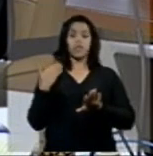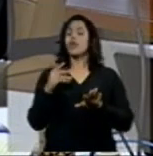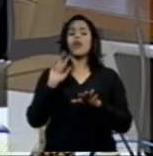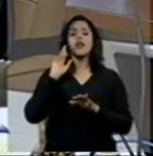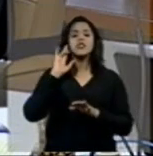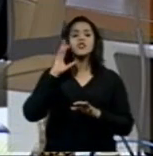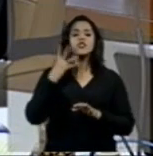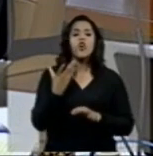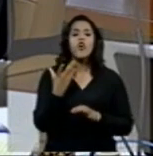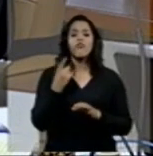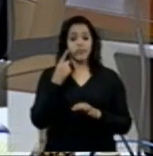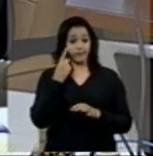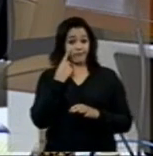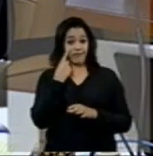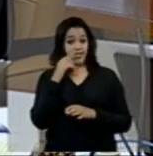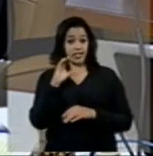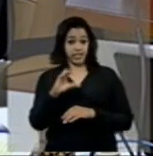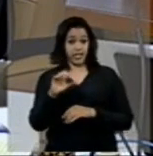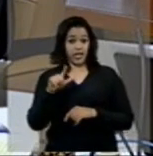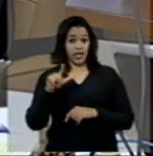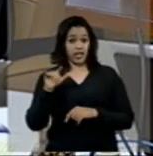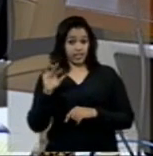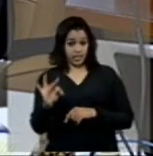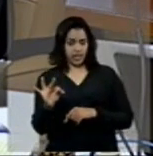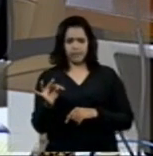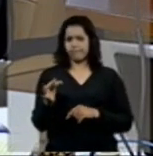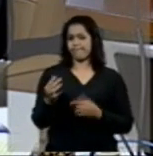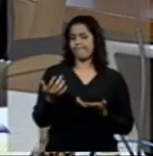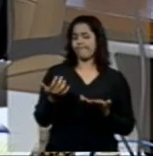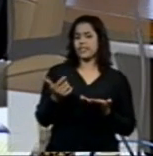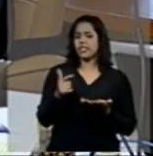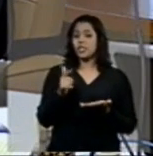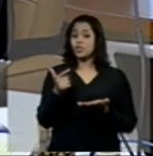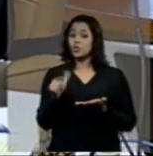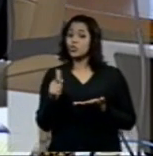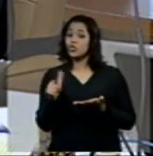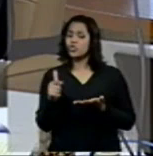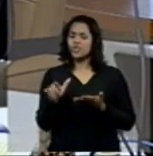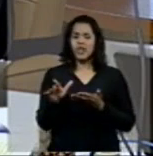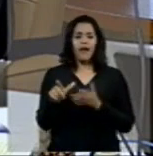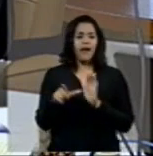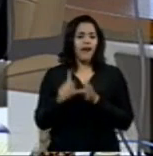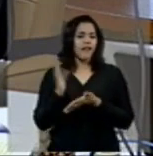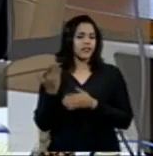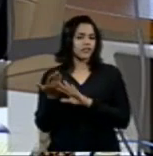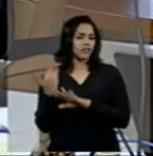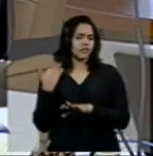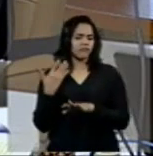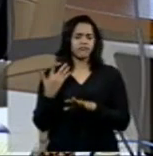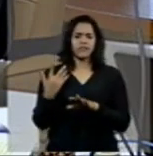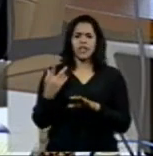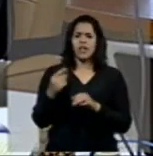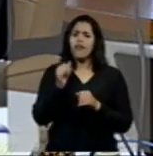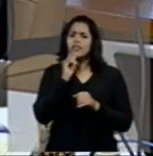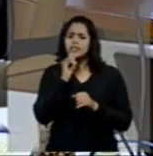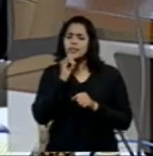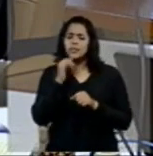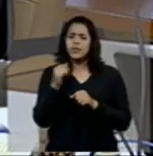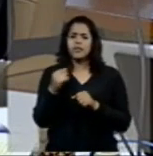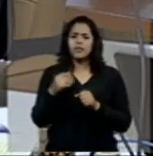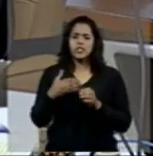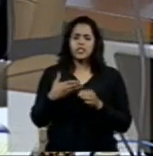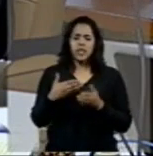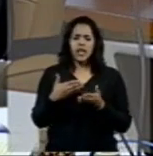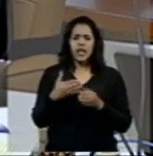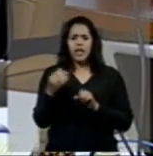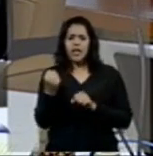luz da CLT, ausente naquele momento qualquer reforma de iniciativa